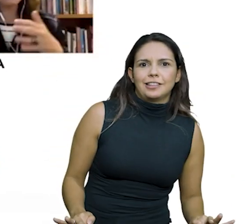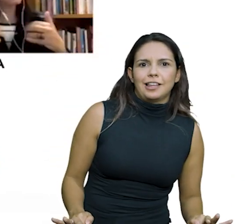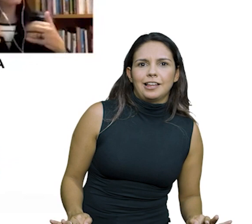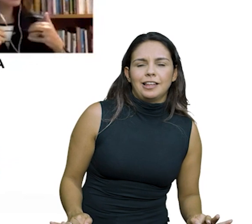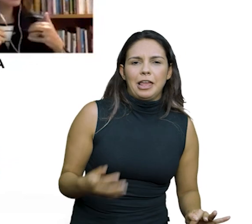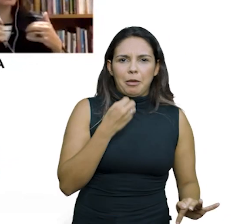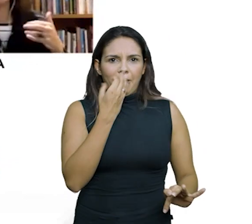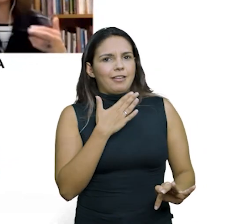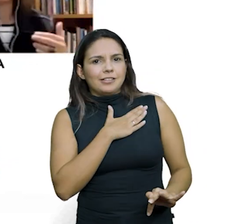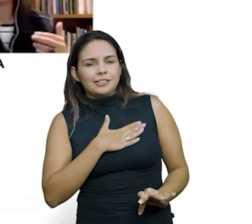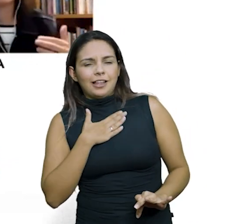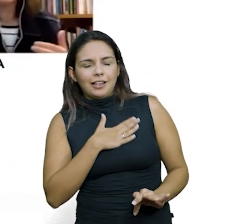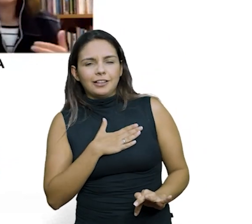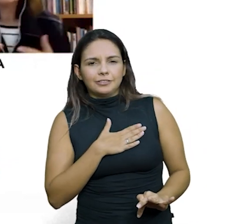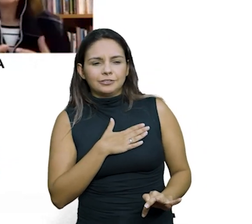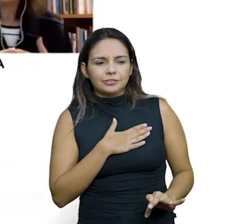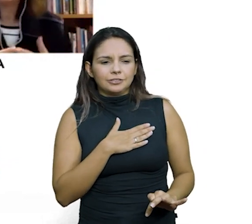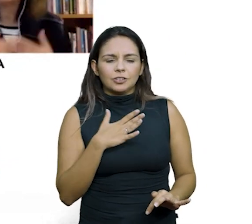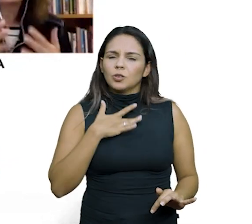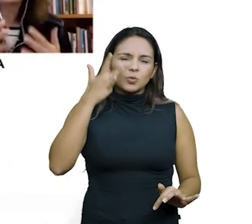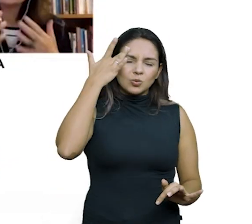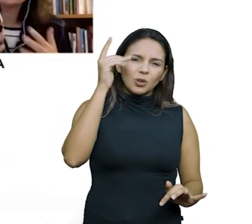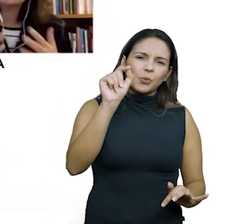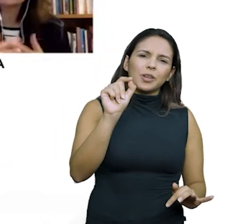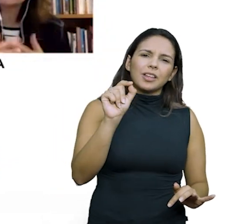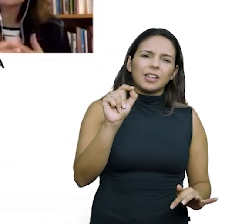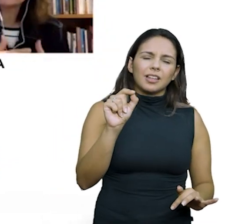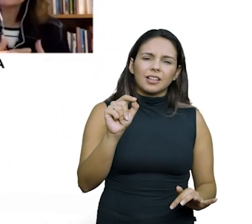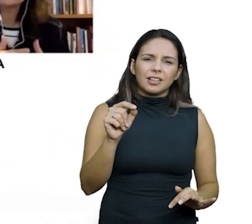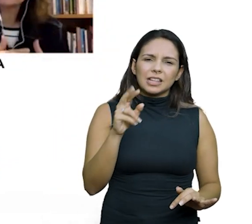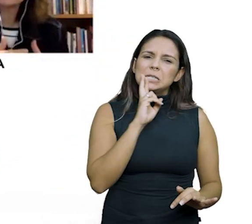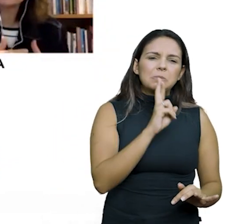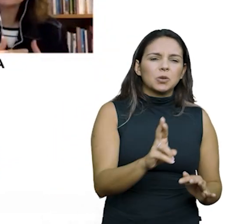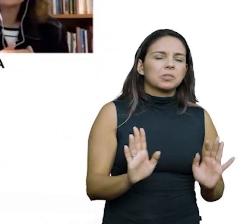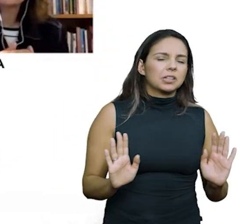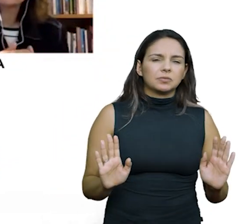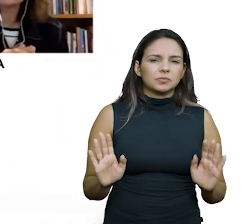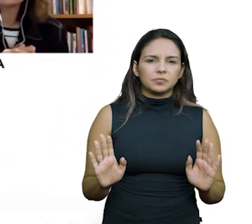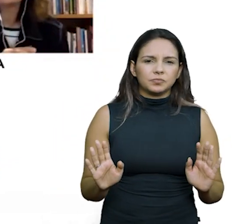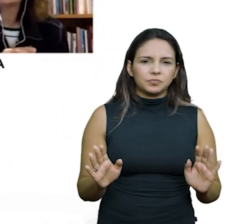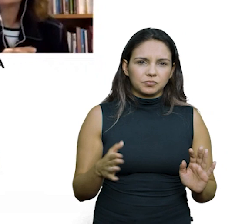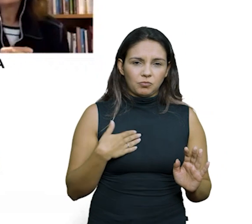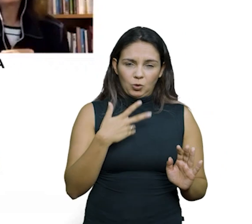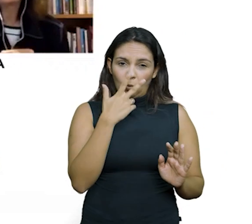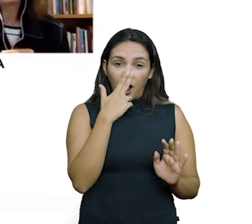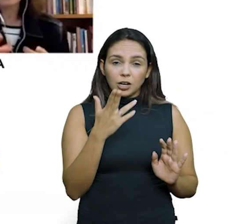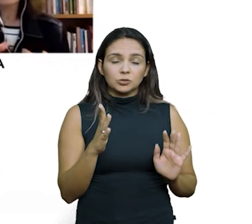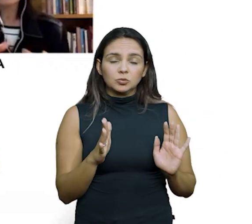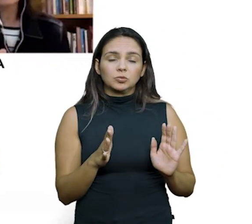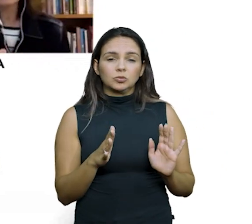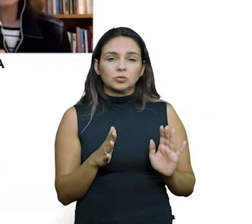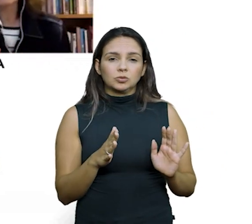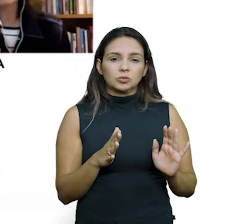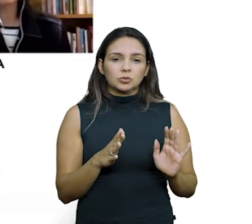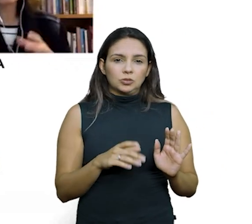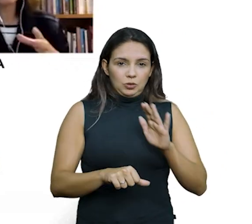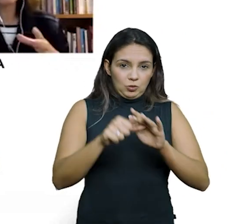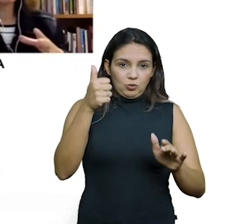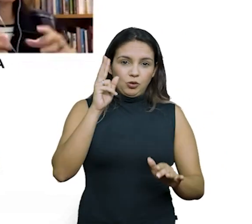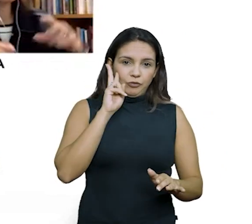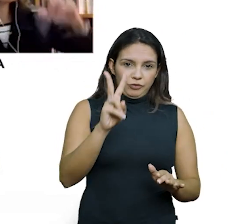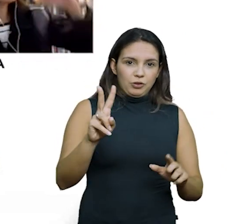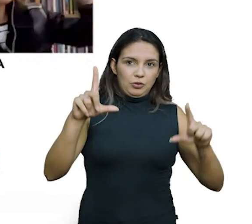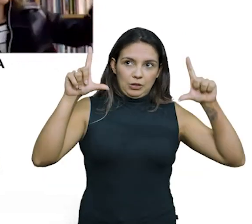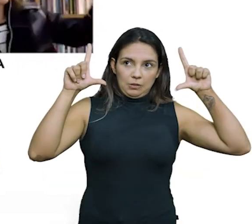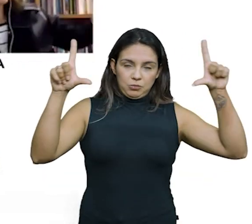plenitude, é bem-estar. Você acredita que eu não sei te responder, Afonso? Eu acho, eu conto que uma vez eu